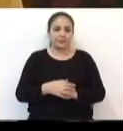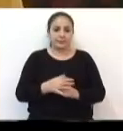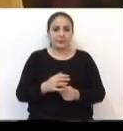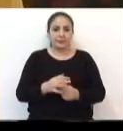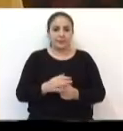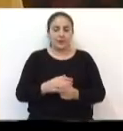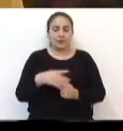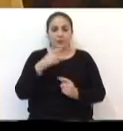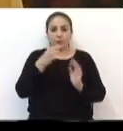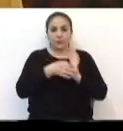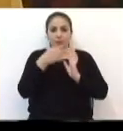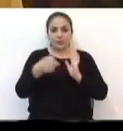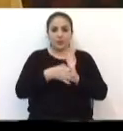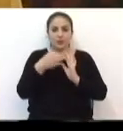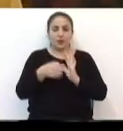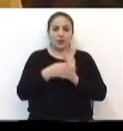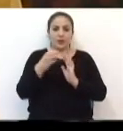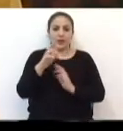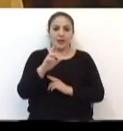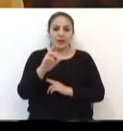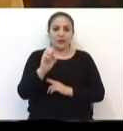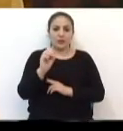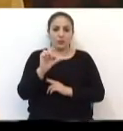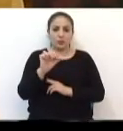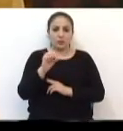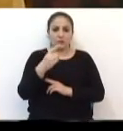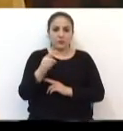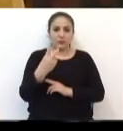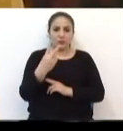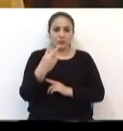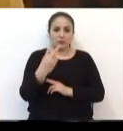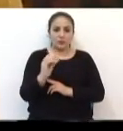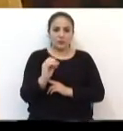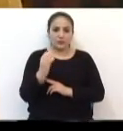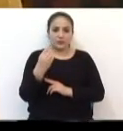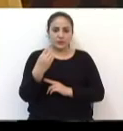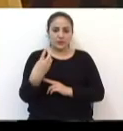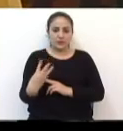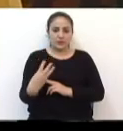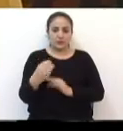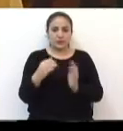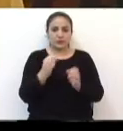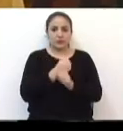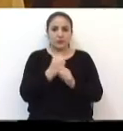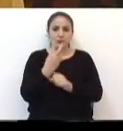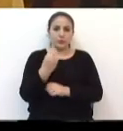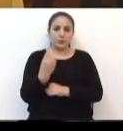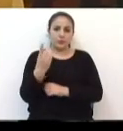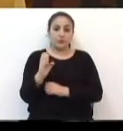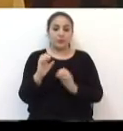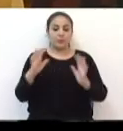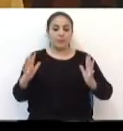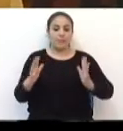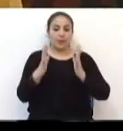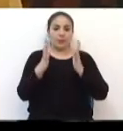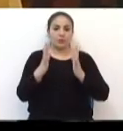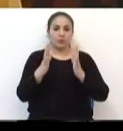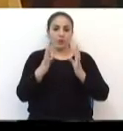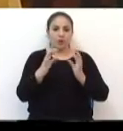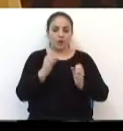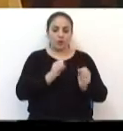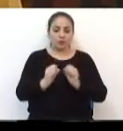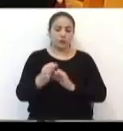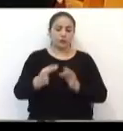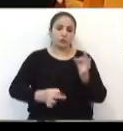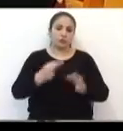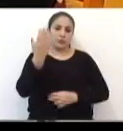sua opinião, então, a Resolução 213 de 2015 está trazendo grandes impactos positivos ao Poder Judiciário brasileiro?